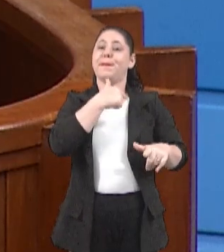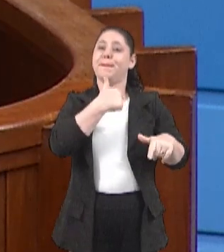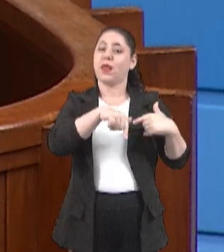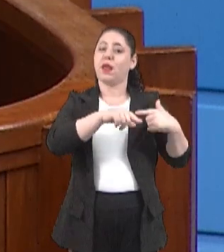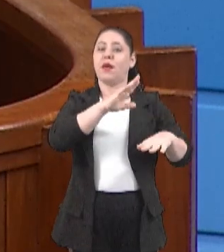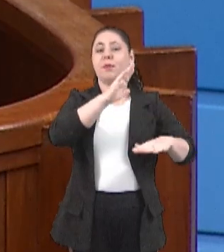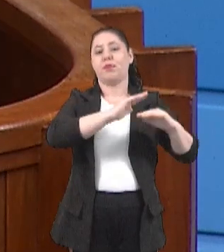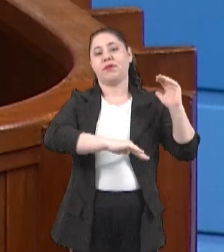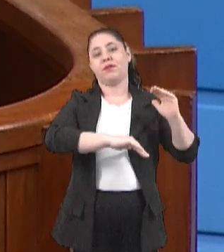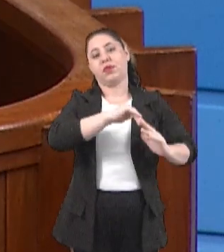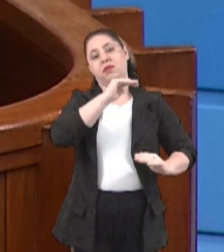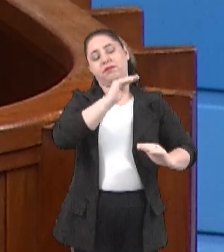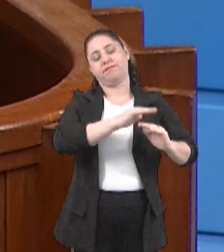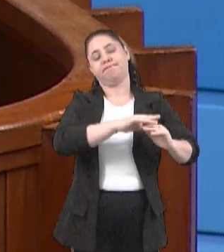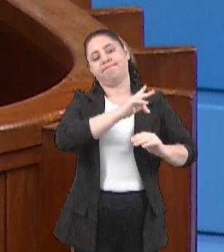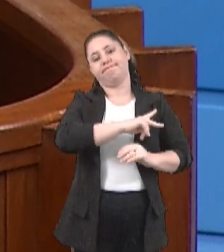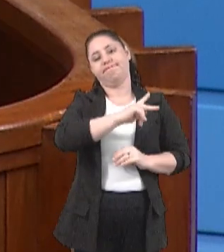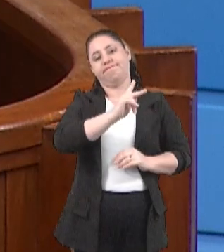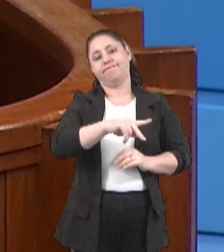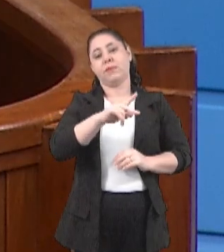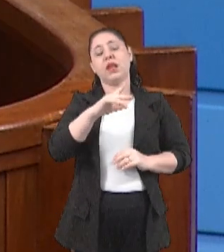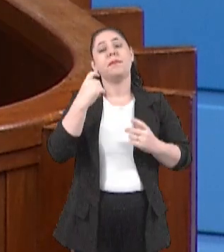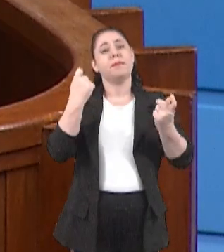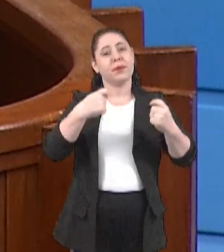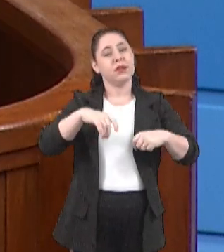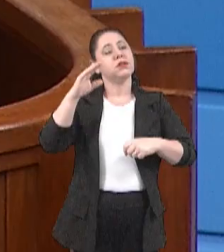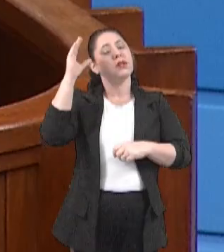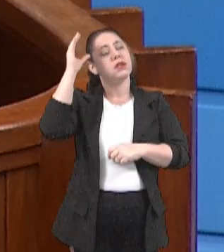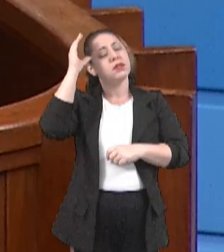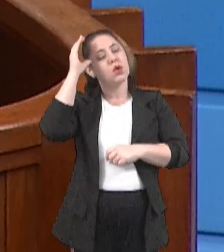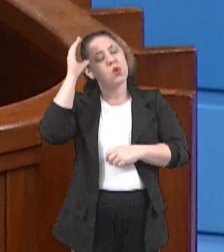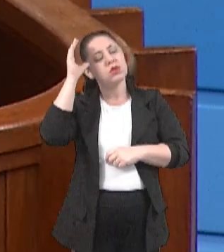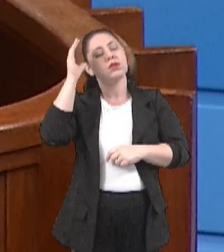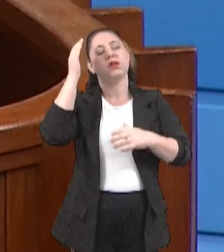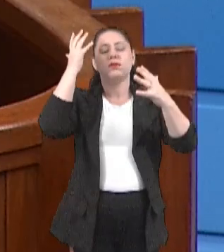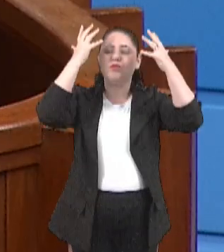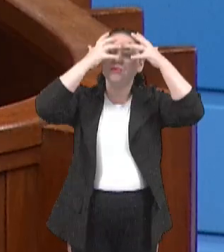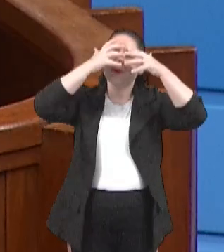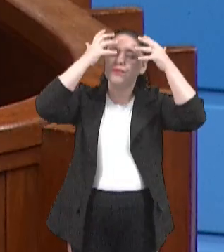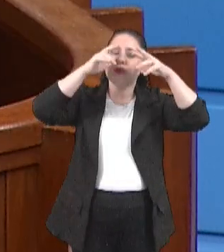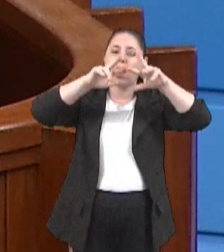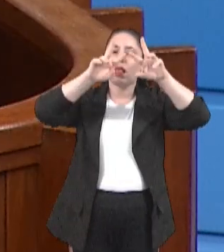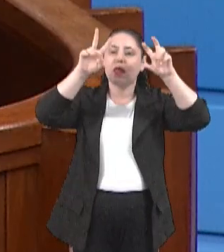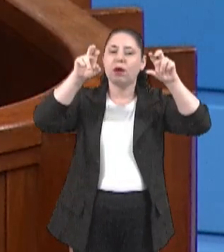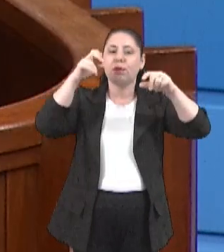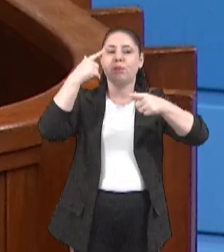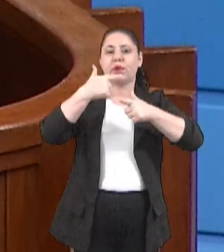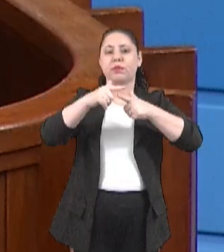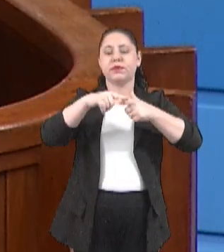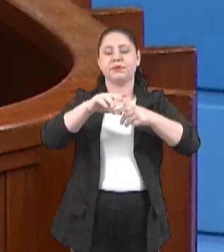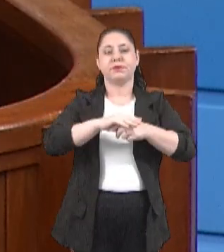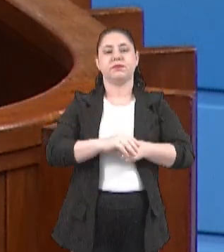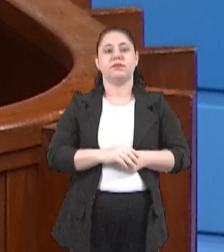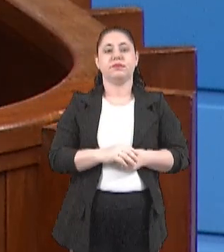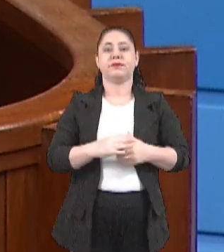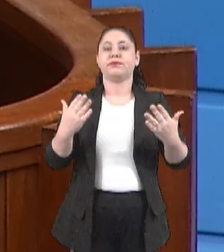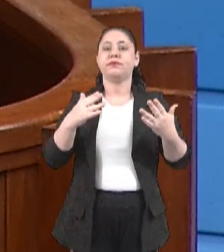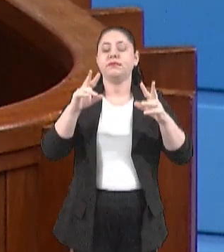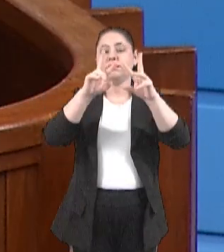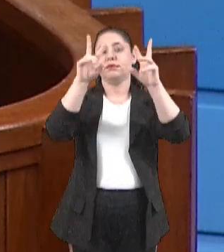é importante a gente refletir sobre esses temas. Estou trazendo aqui um pouco dessa